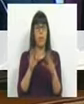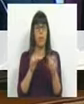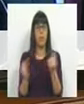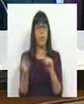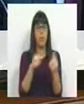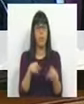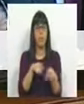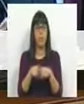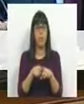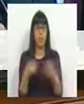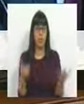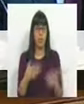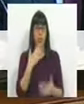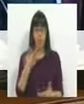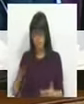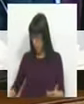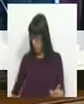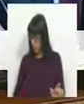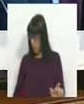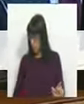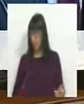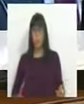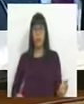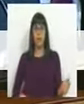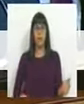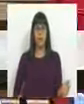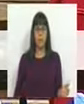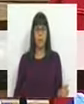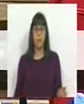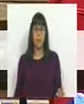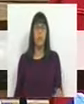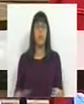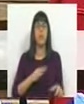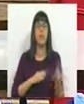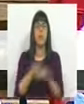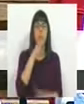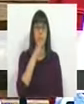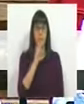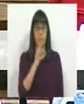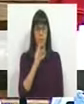debate político da história. Muito obrigada. Muito obrigada, Sr. Deputado. Sr. Deputado Filipe Neto Brandão.